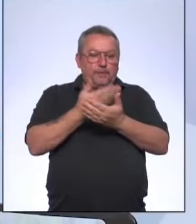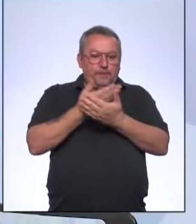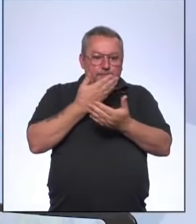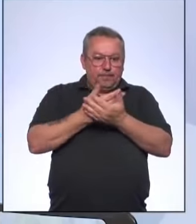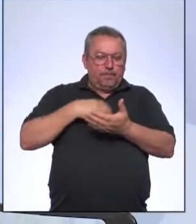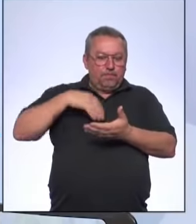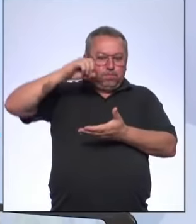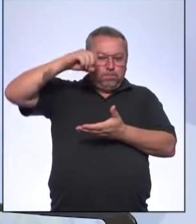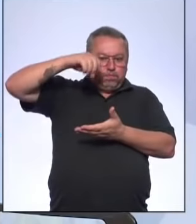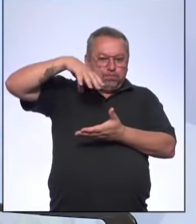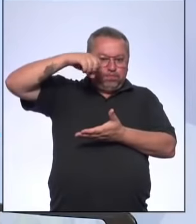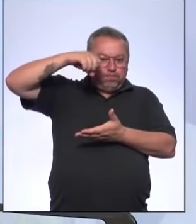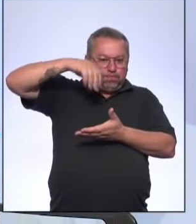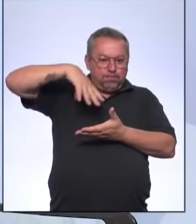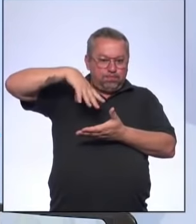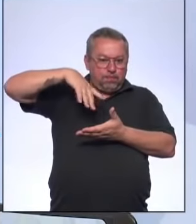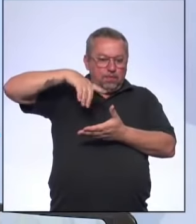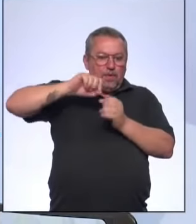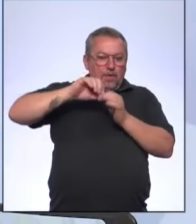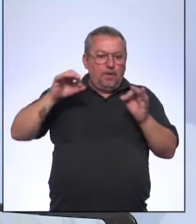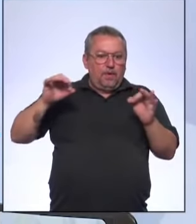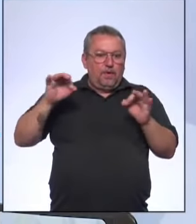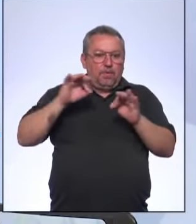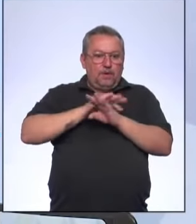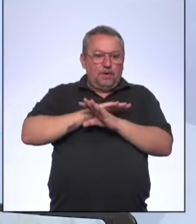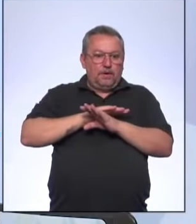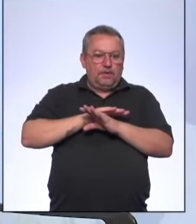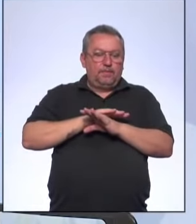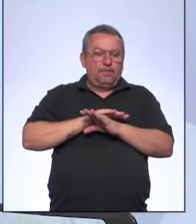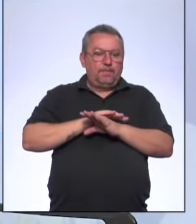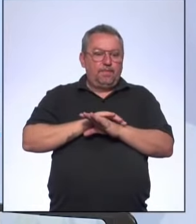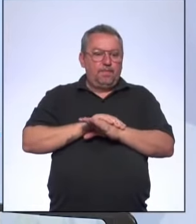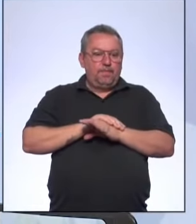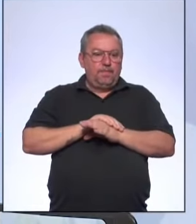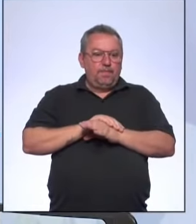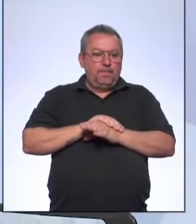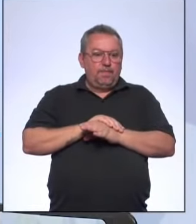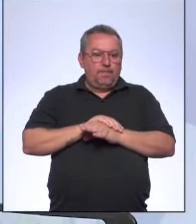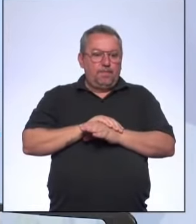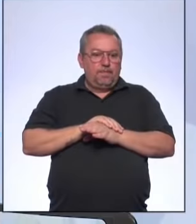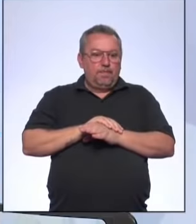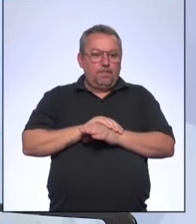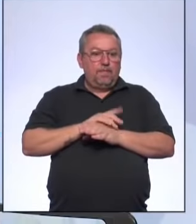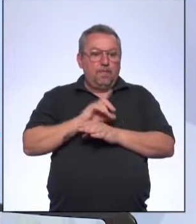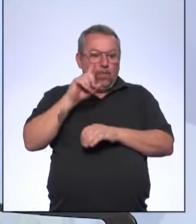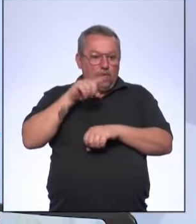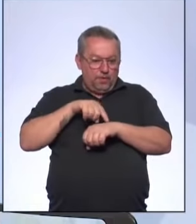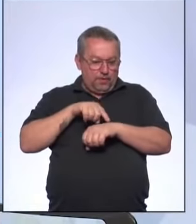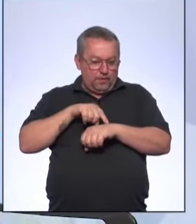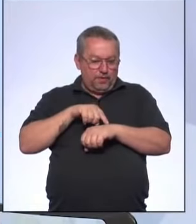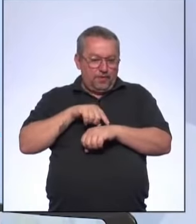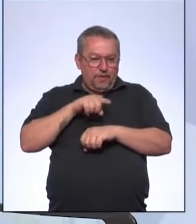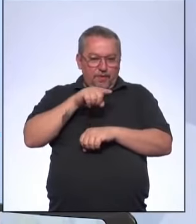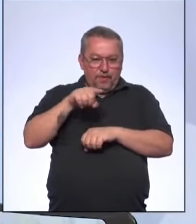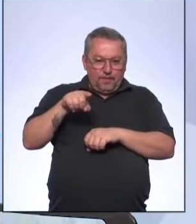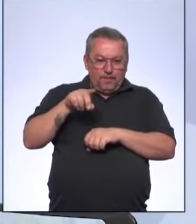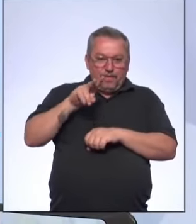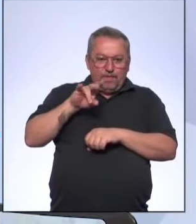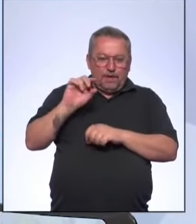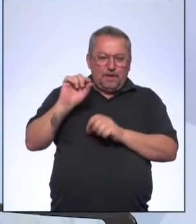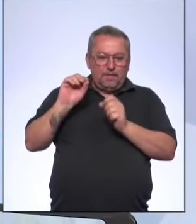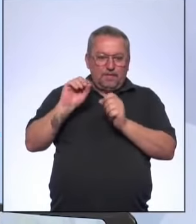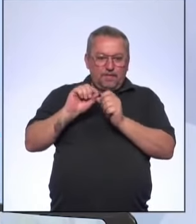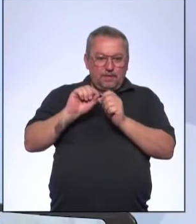dar um print na tela para você completar o seu caderno do aluno tá certo do seu momento é vocês vão